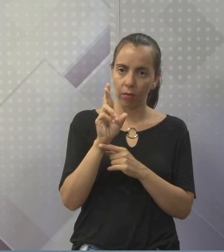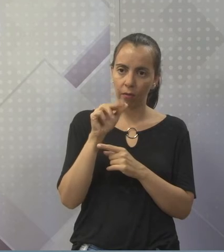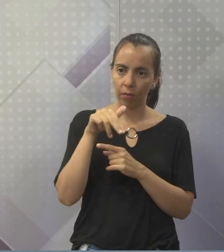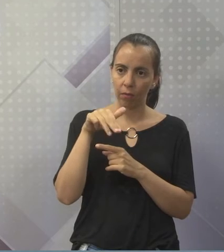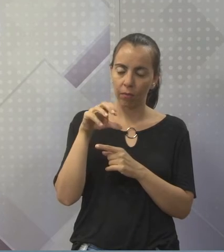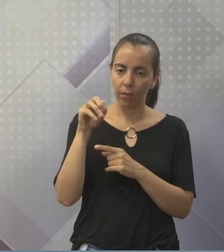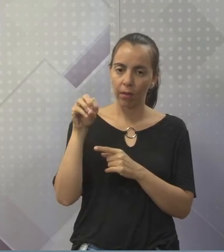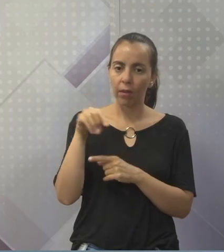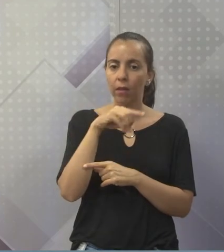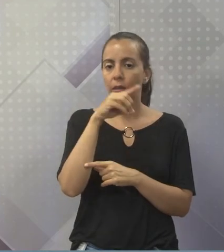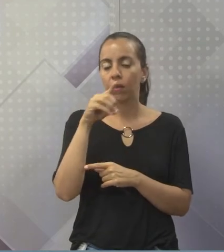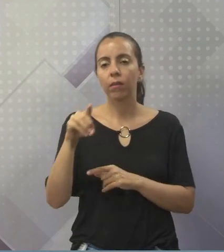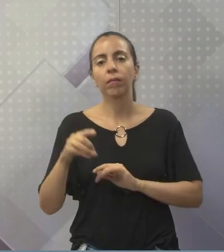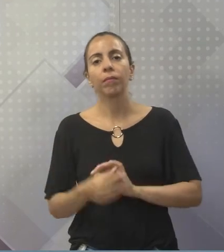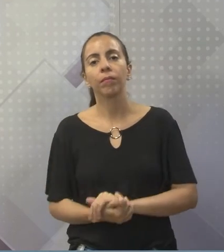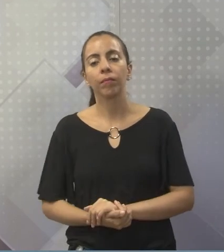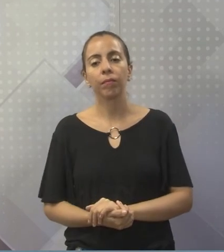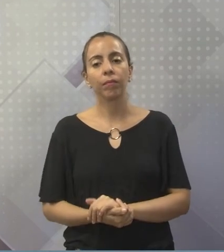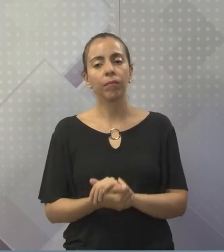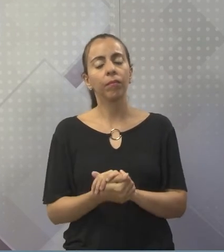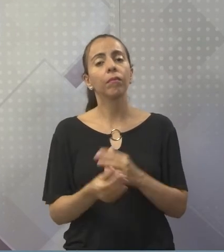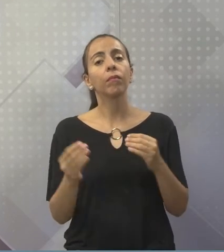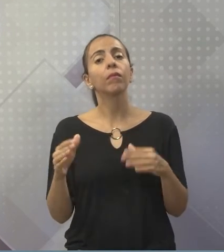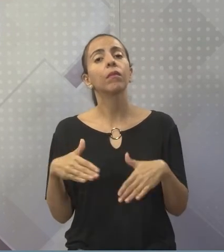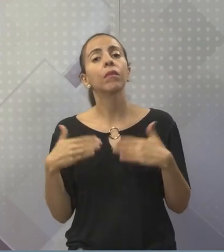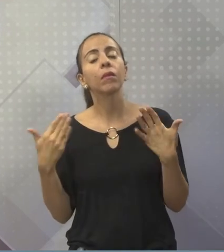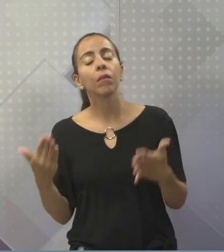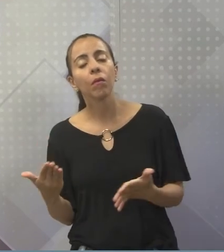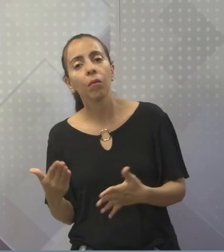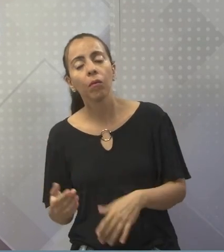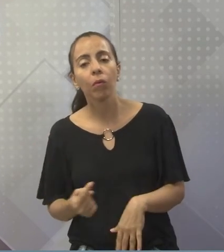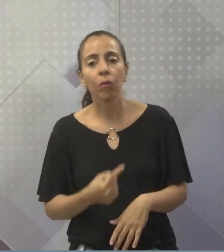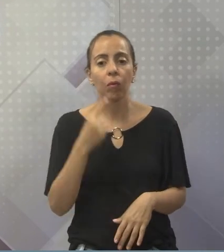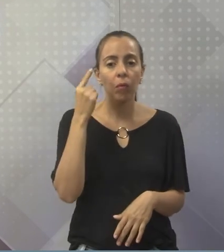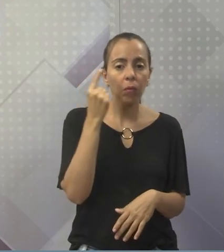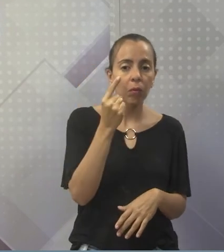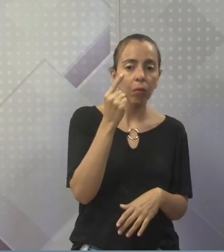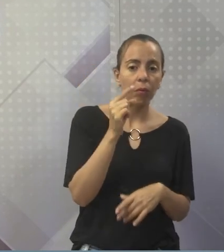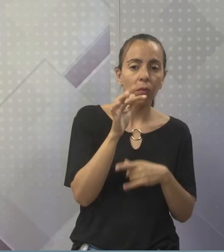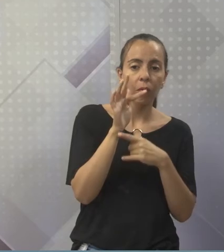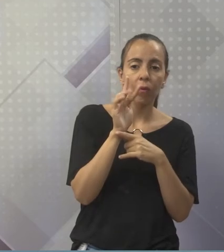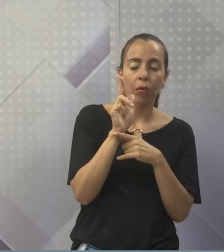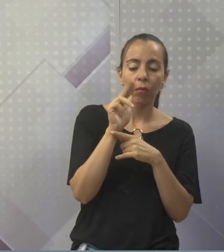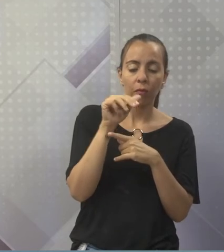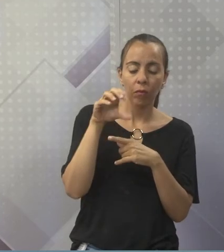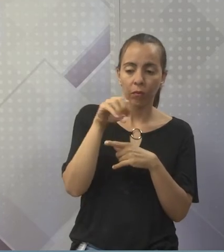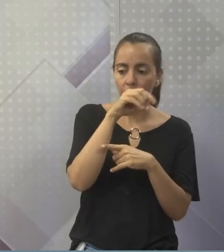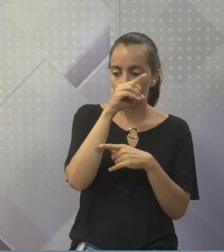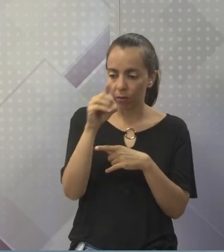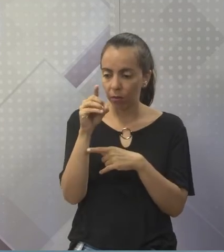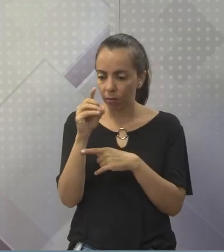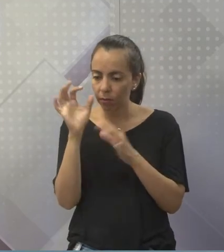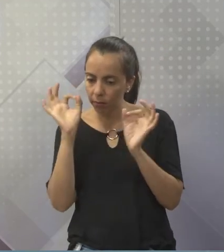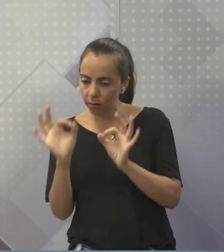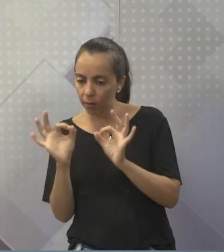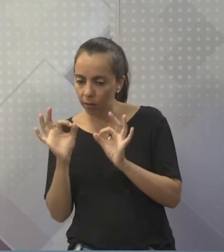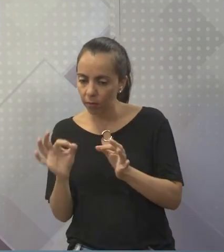Para que uma função seja função, vamos ver aqui um diagrama de